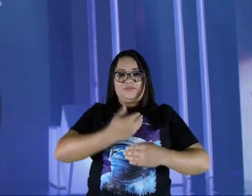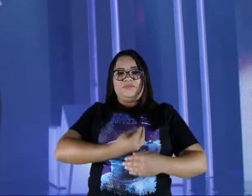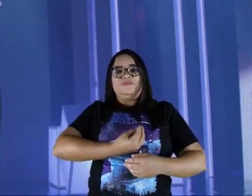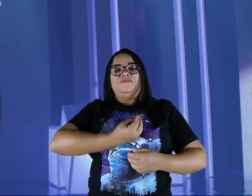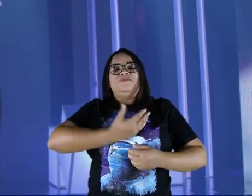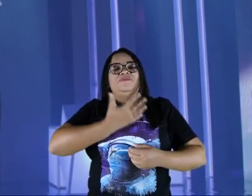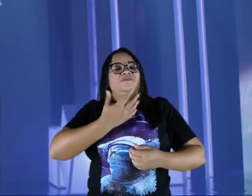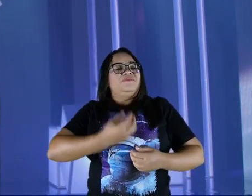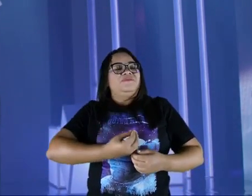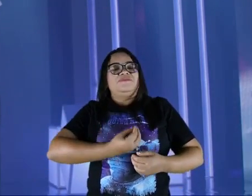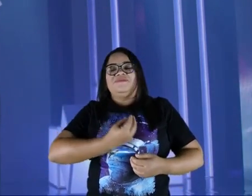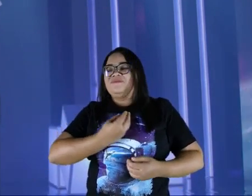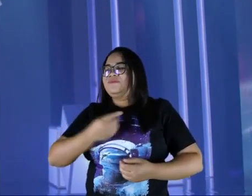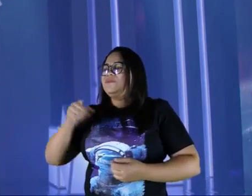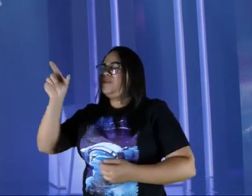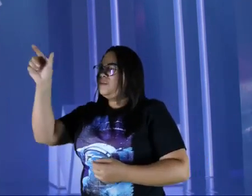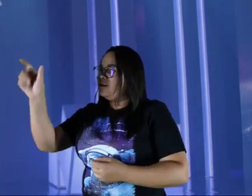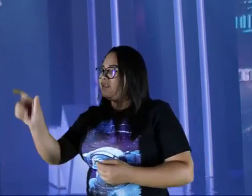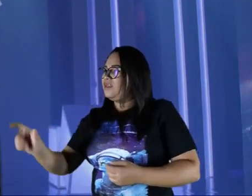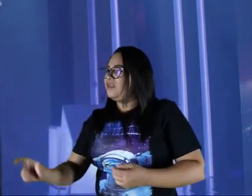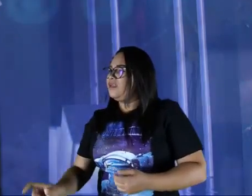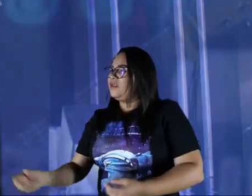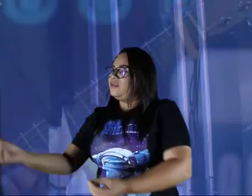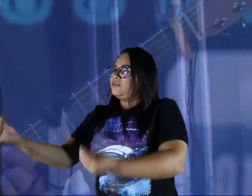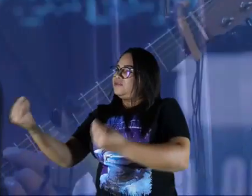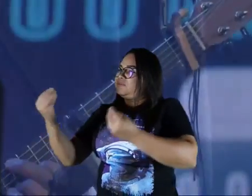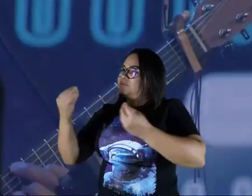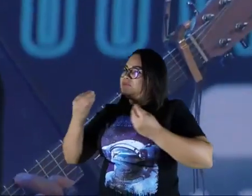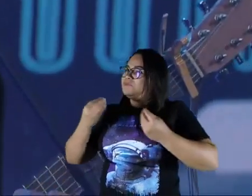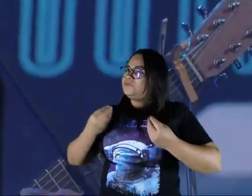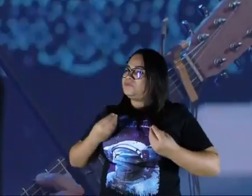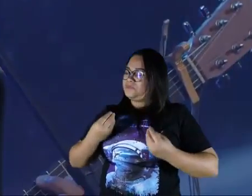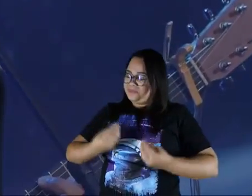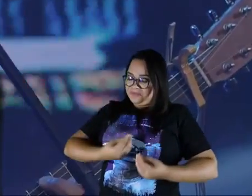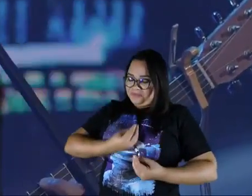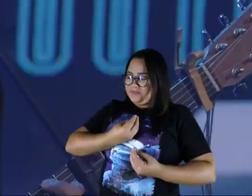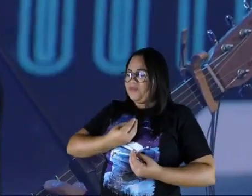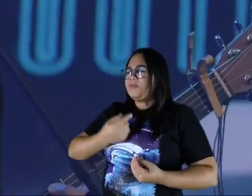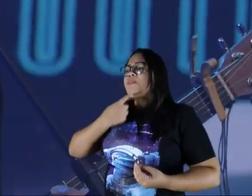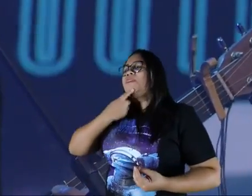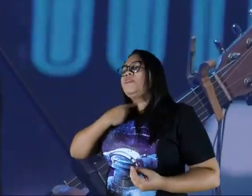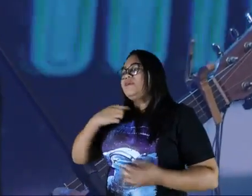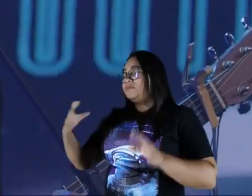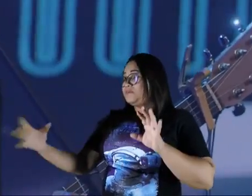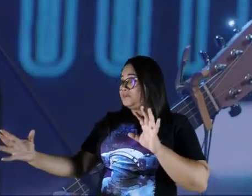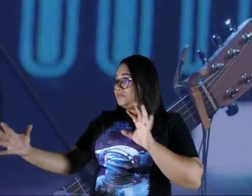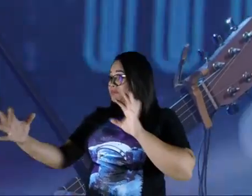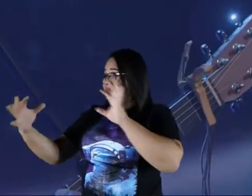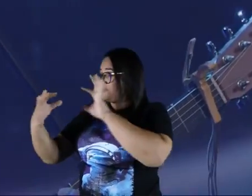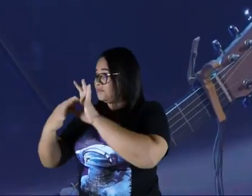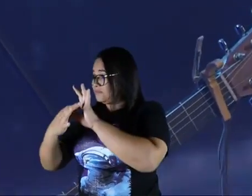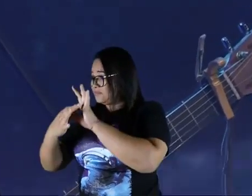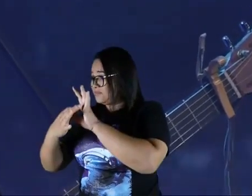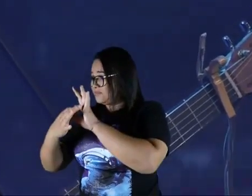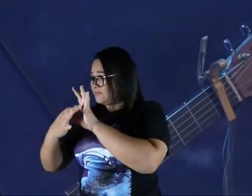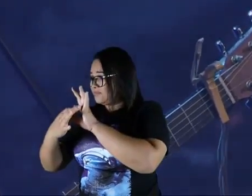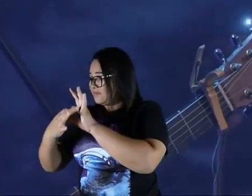És a fonte de onde vim, quero mergulhar em ti, água